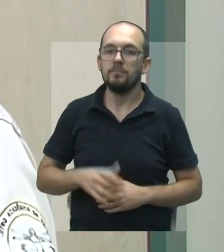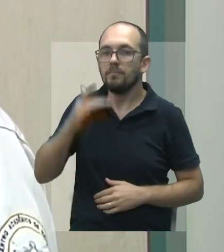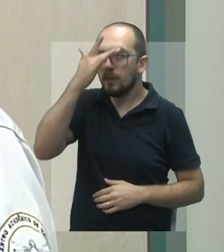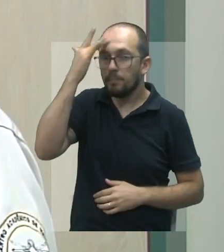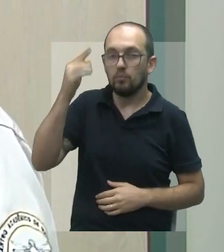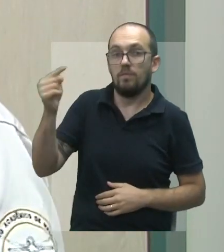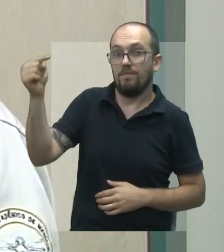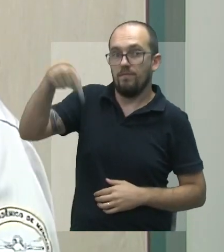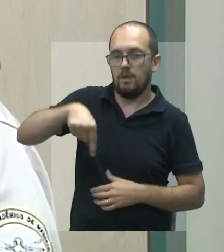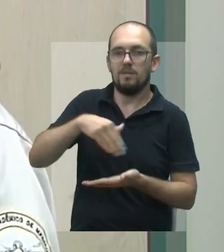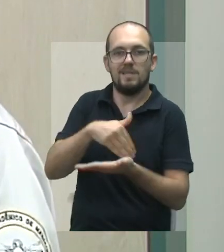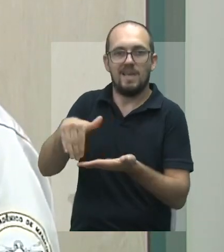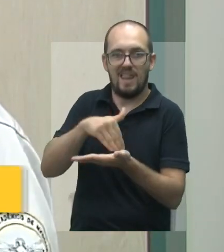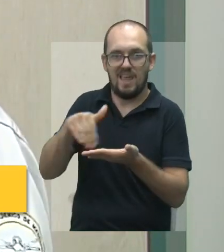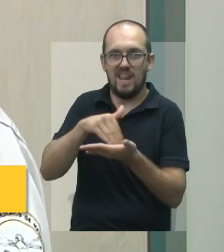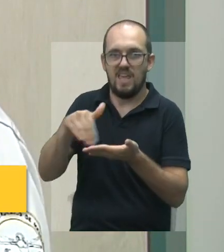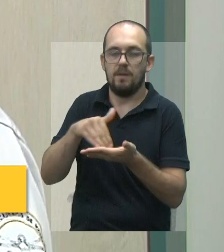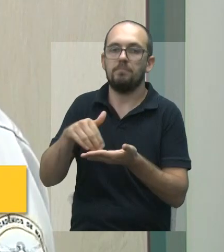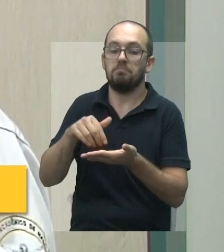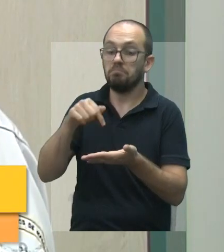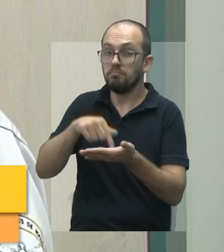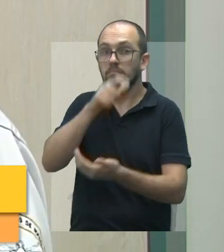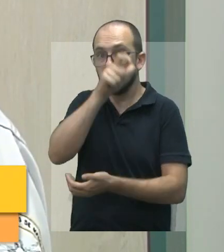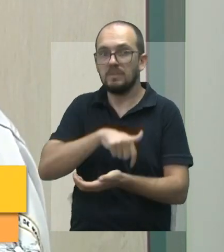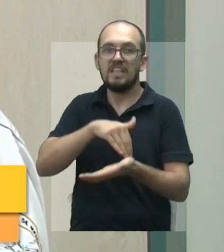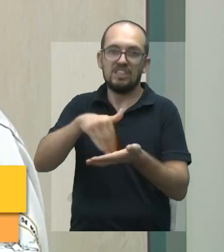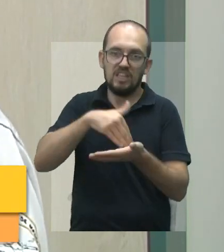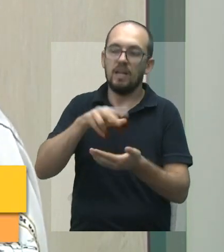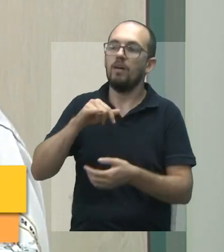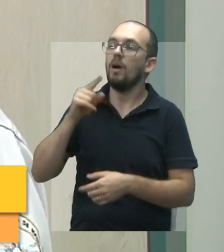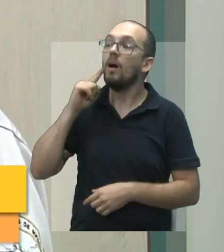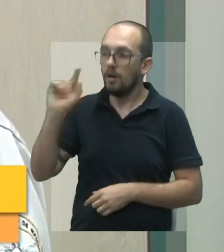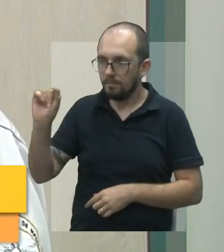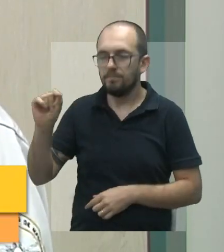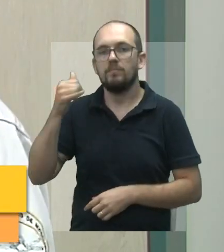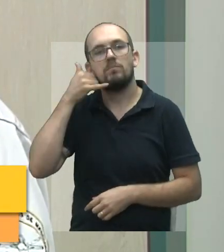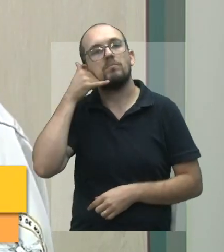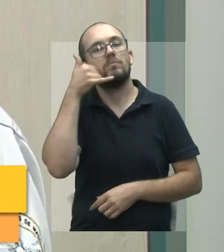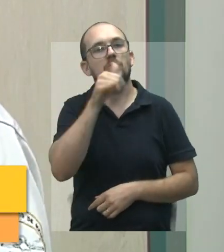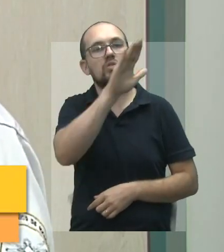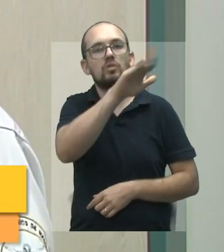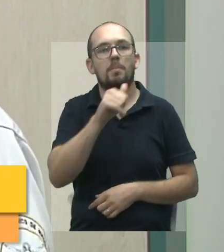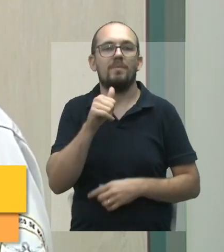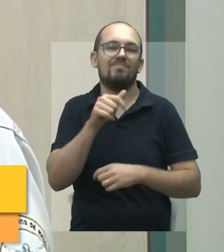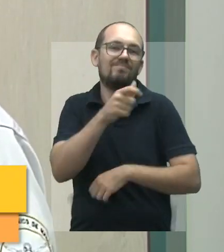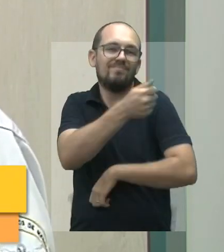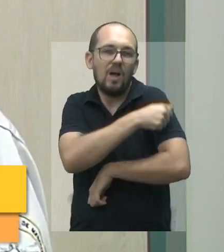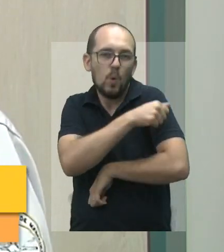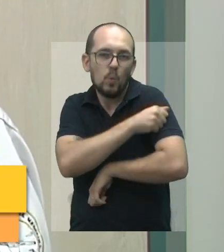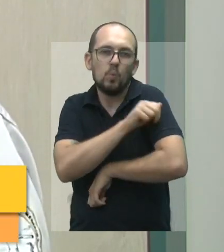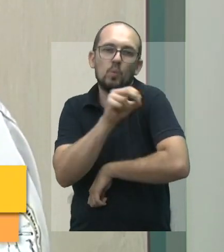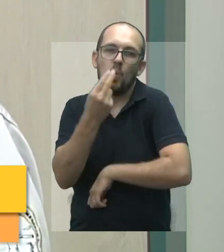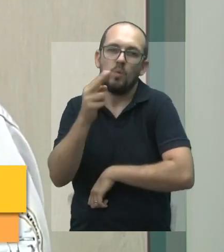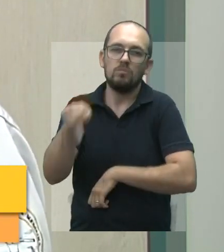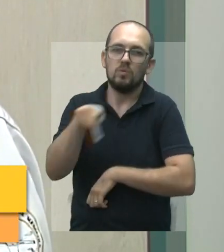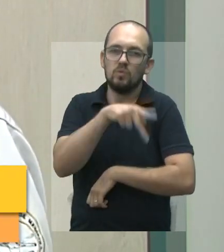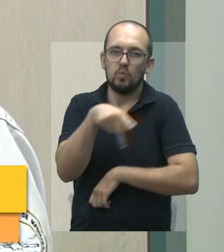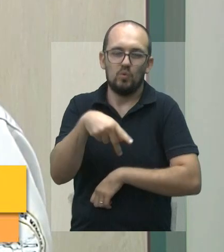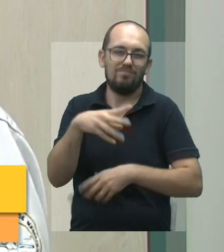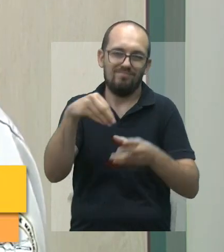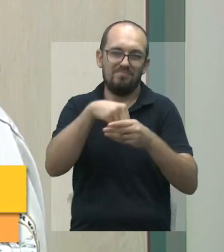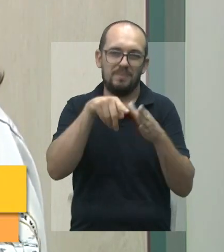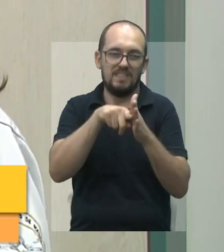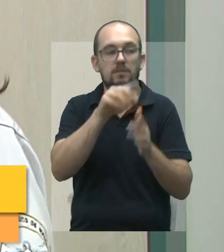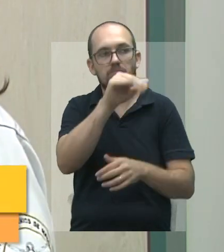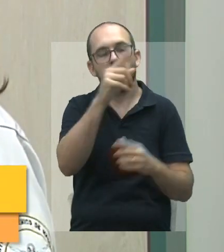secretaria da faculdade, a secretaria vai contatar o pessoal que está no laboratório naquele momento, que faz parte da pesquisa, e ela vai